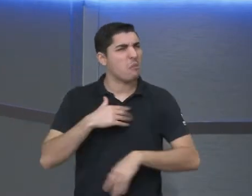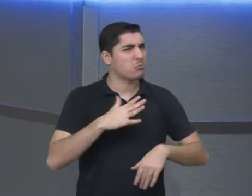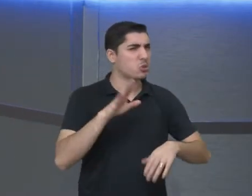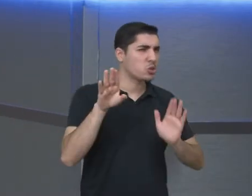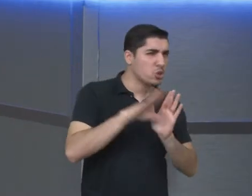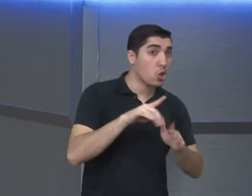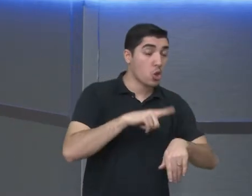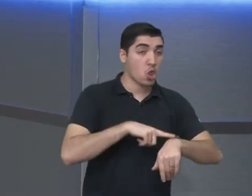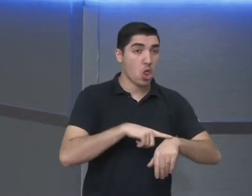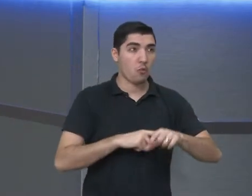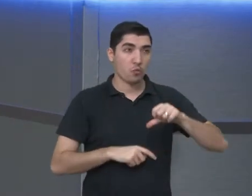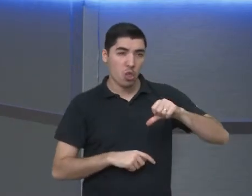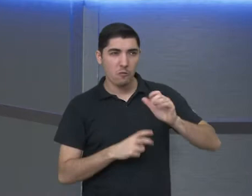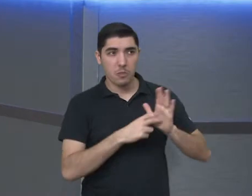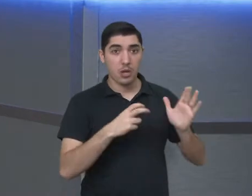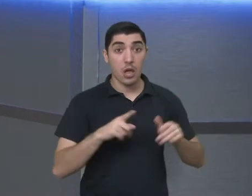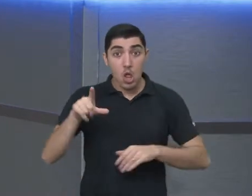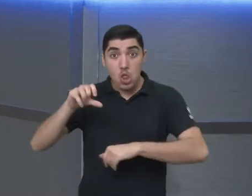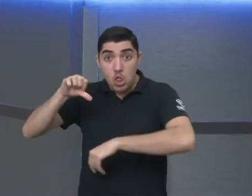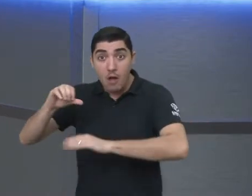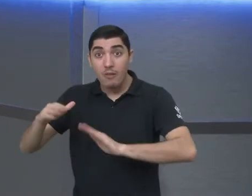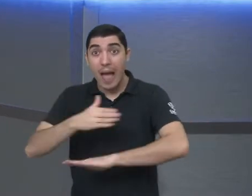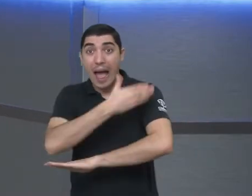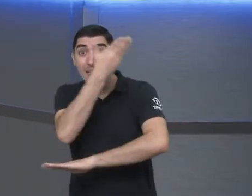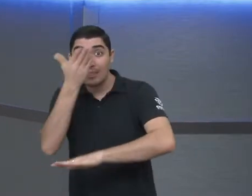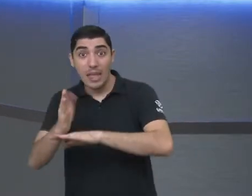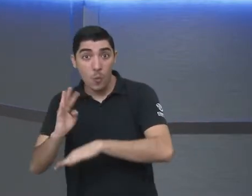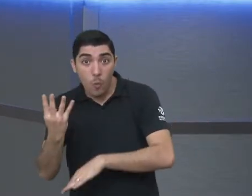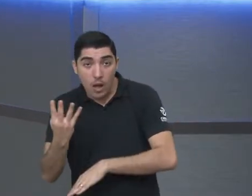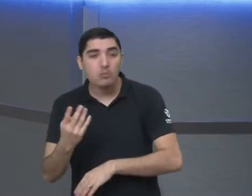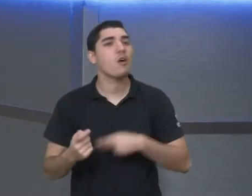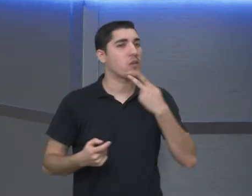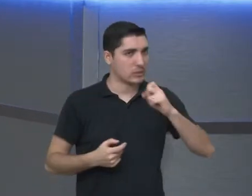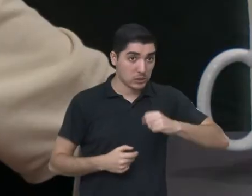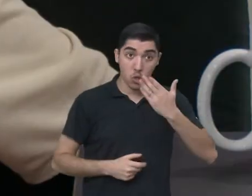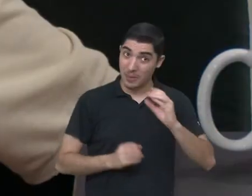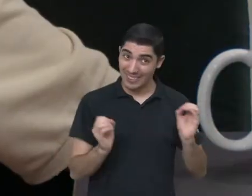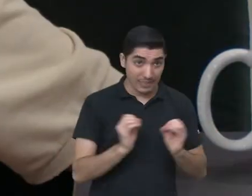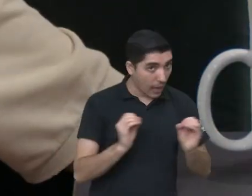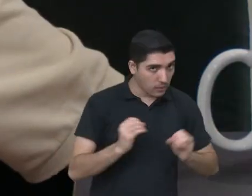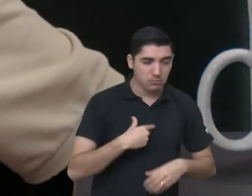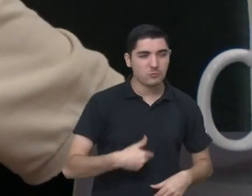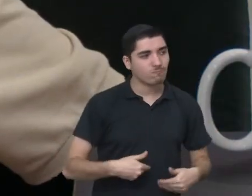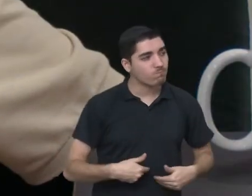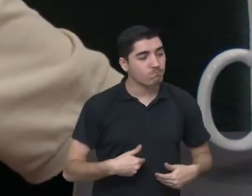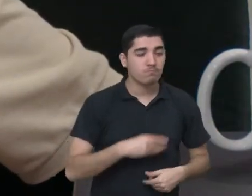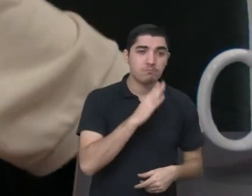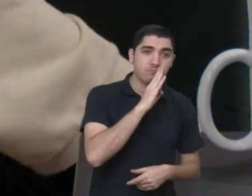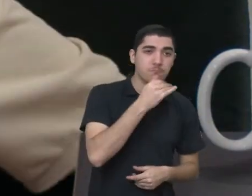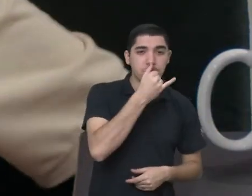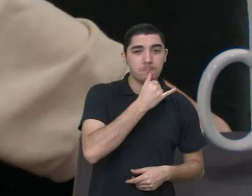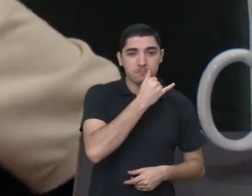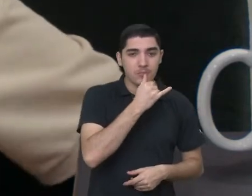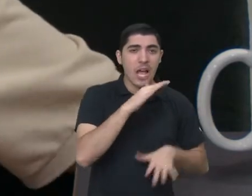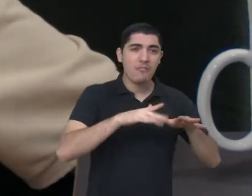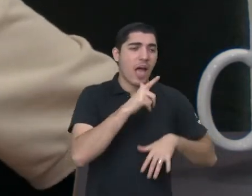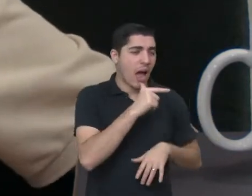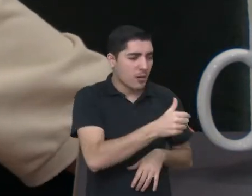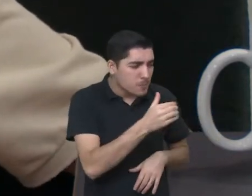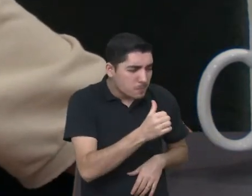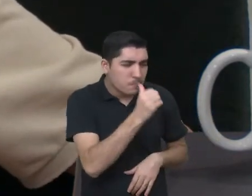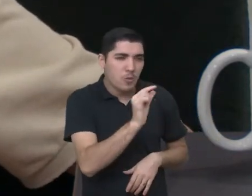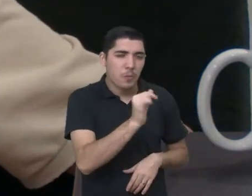para Porto Alegre. Bom, e a rádio, na época, não tinha televisão, a força do rádio e tal. O senhor Ivan me chamou e falou, Edson, eu vou precisar de